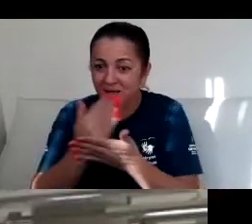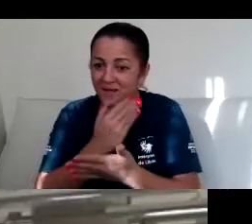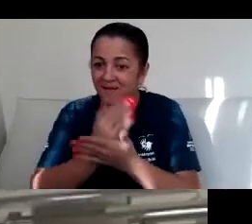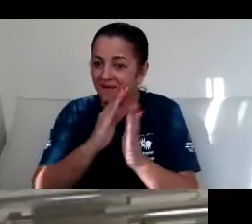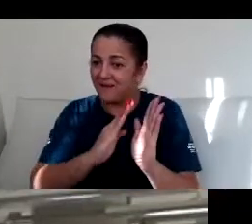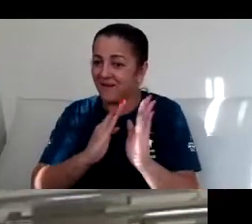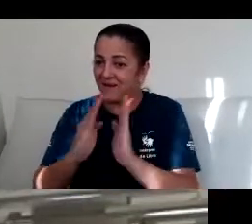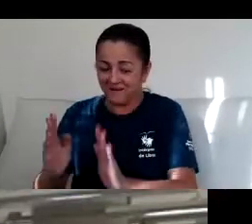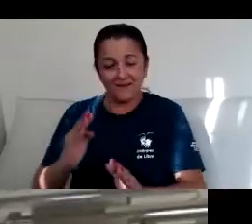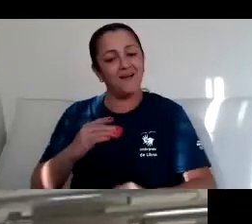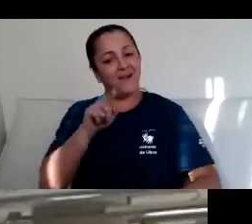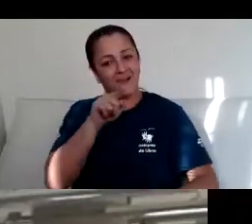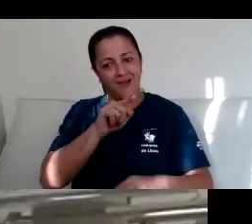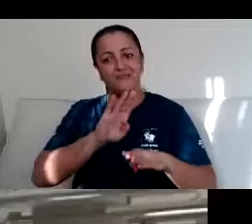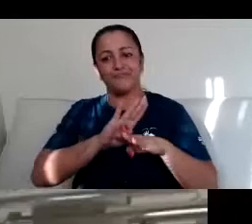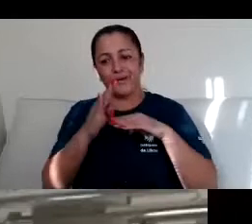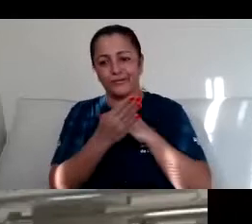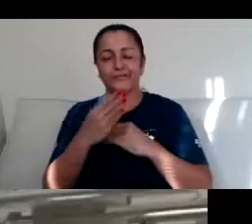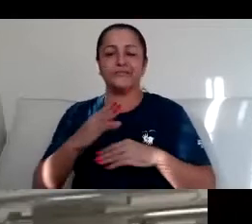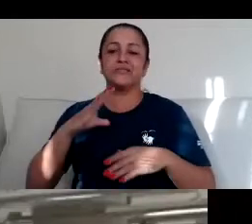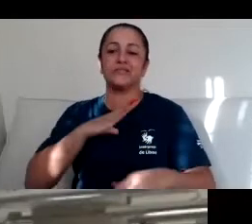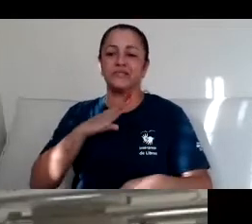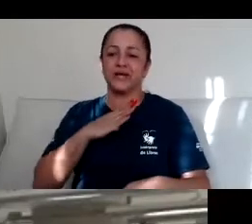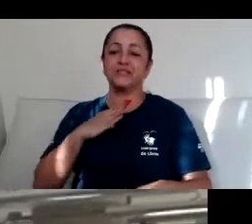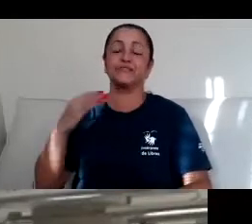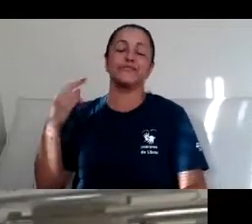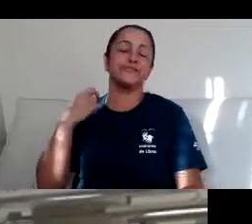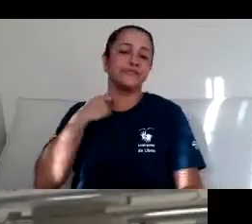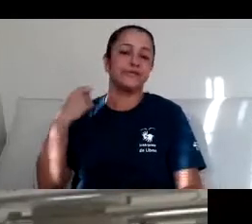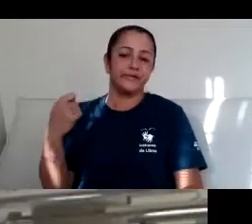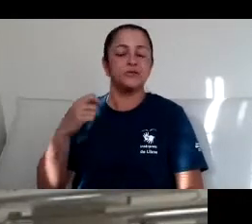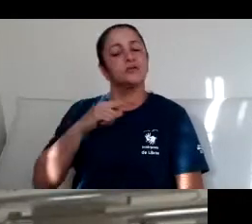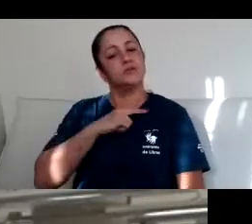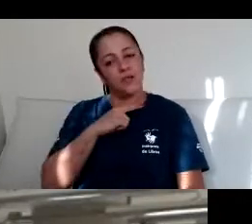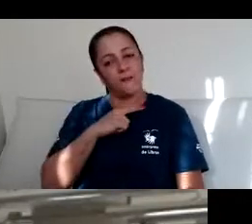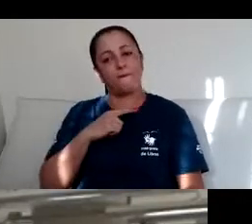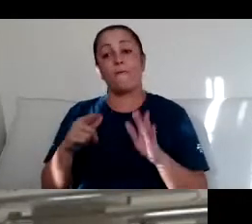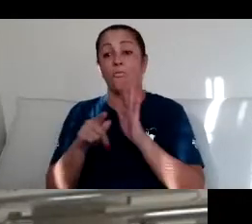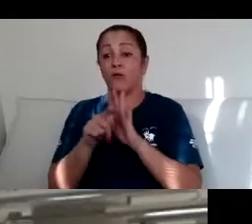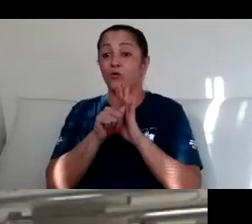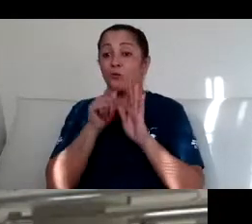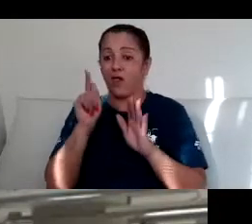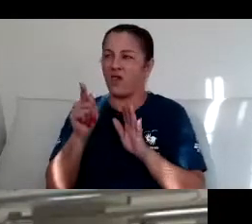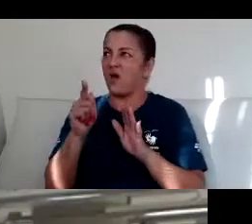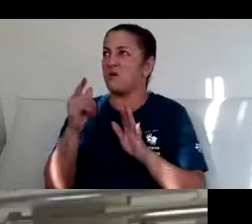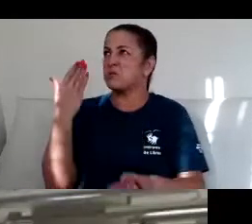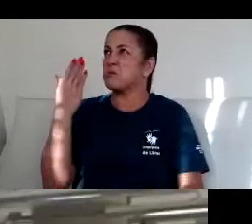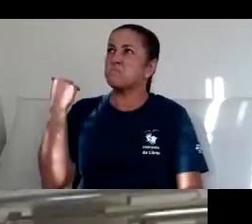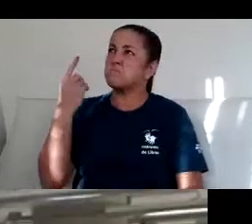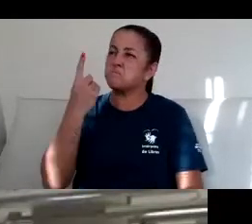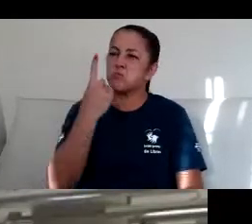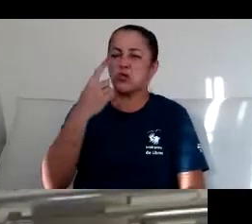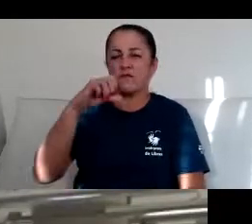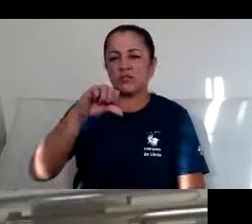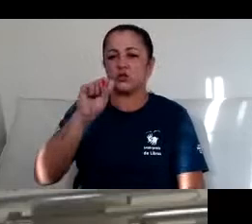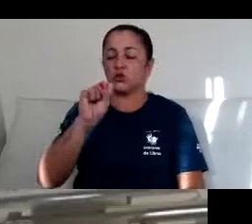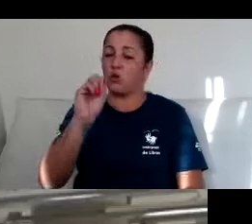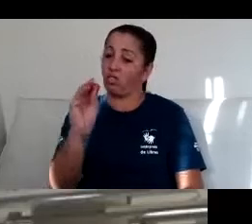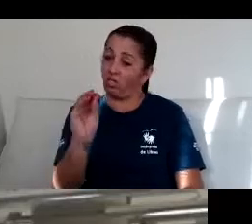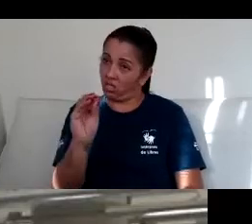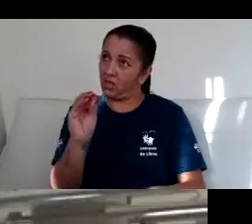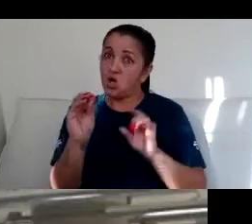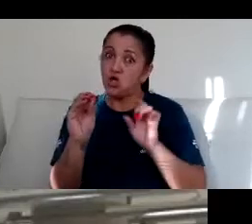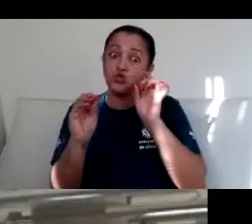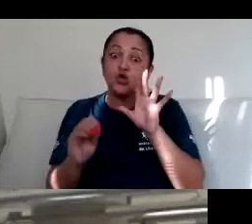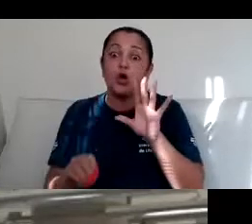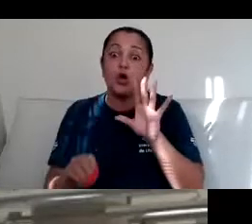Trindade, em 2000. Então veja que apesar de ser um bairro inaugurado ali na década de 80, só em 2000 nós fomos